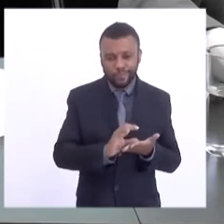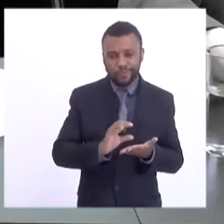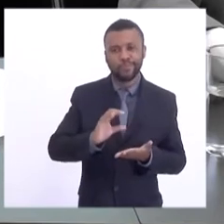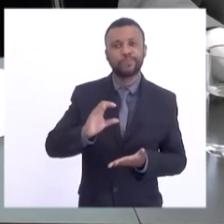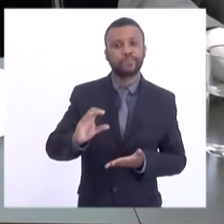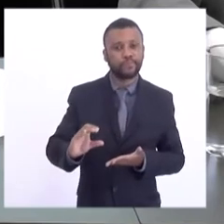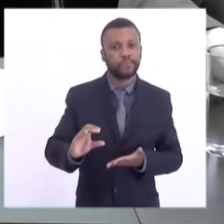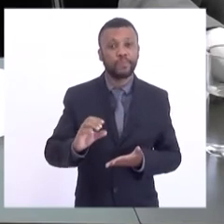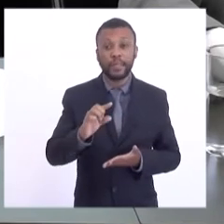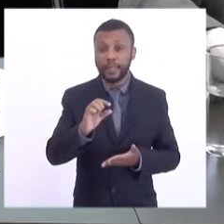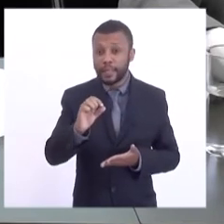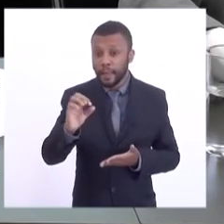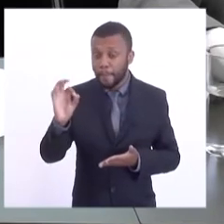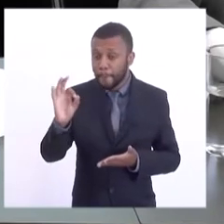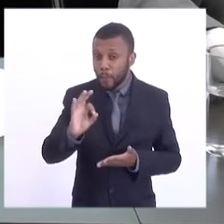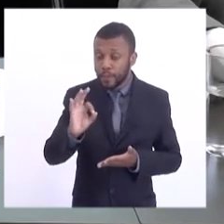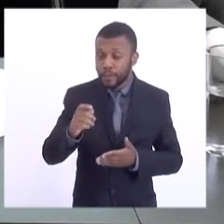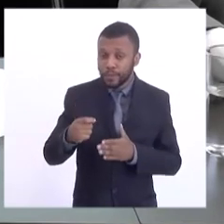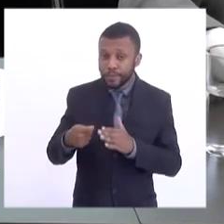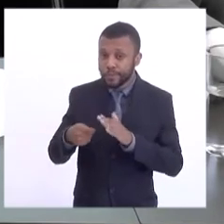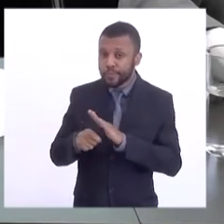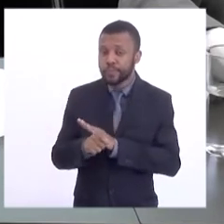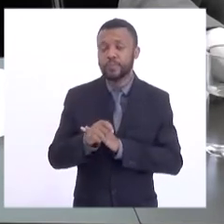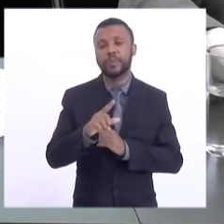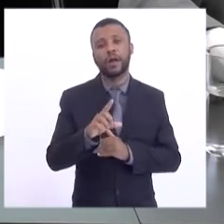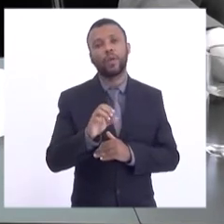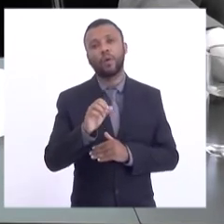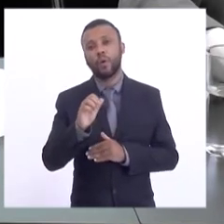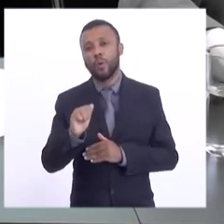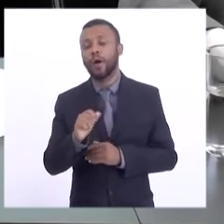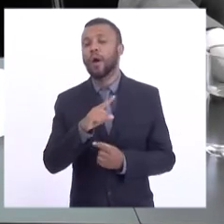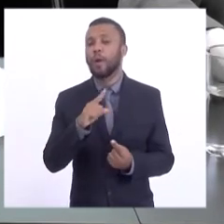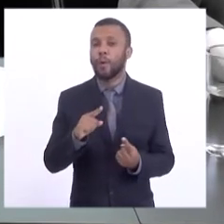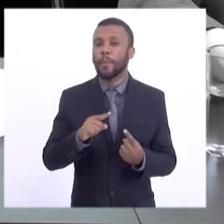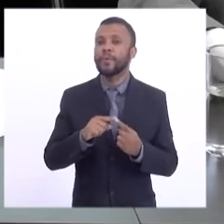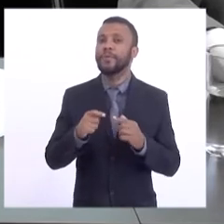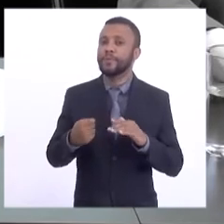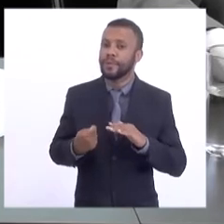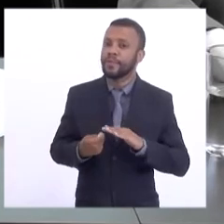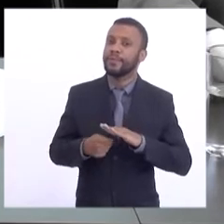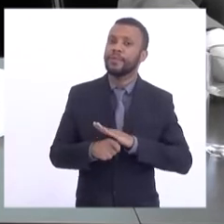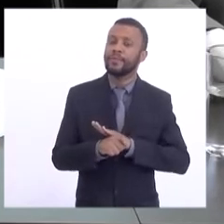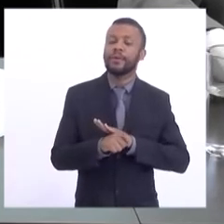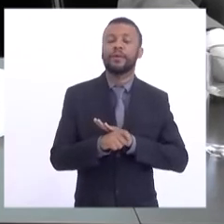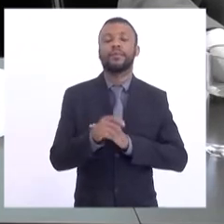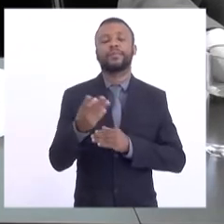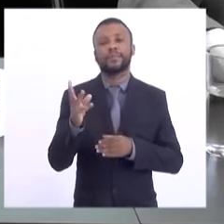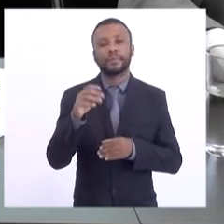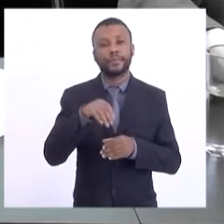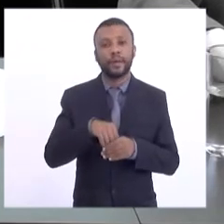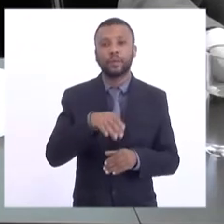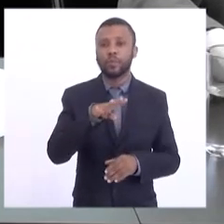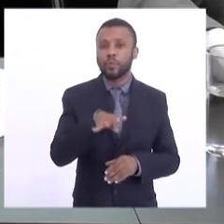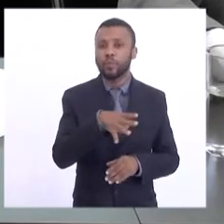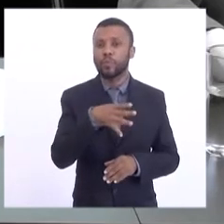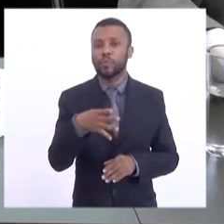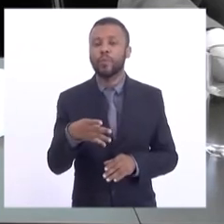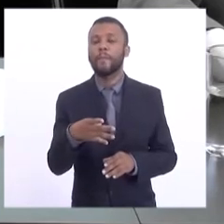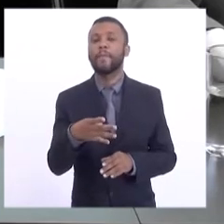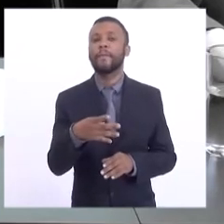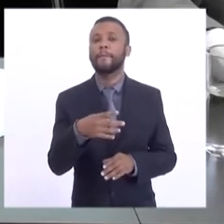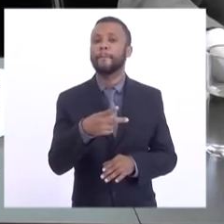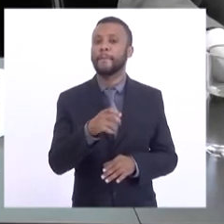repetitivo sem por cento alocado na lua em despesas de investimento dentro do programa pacto